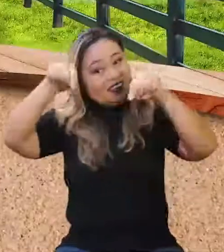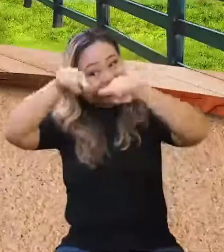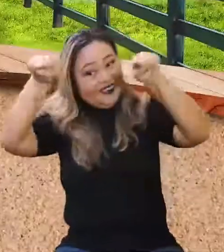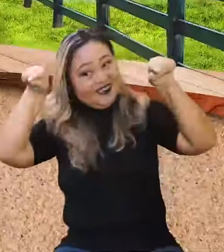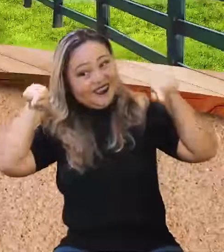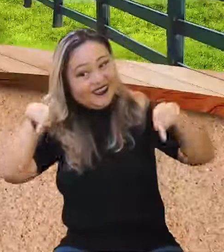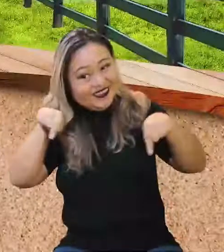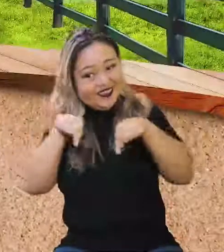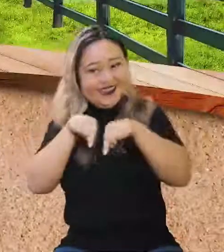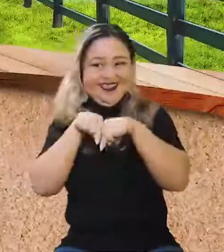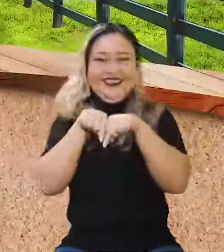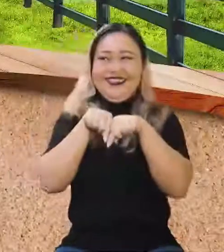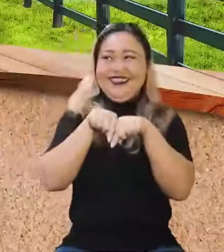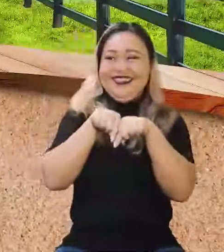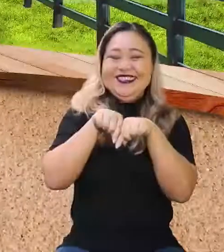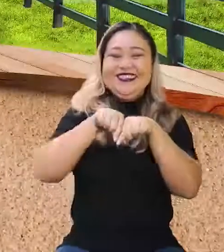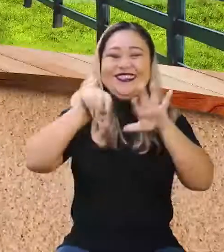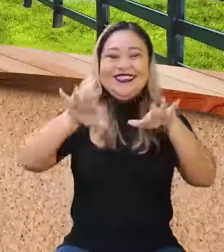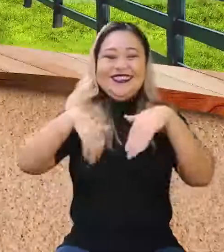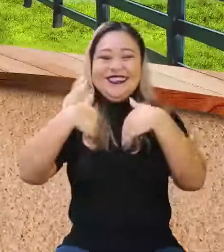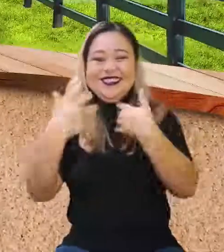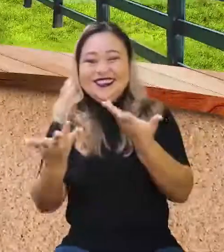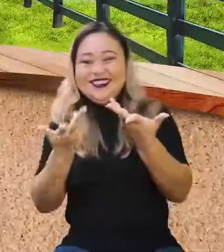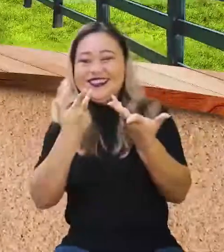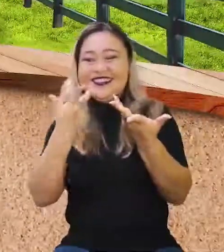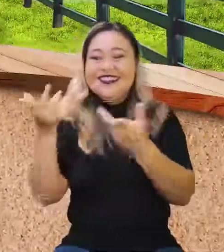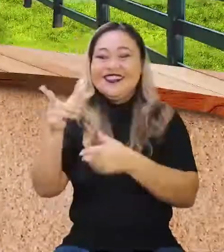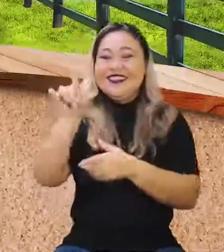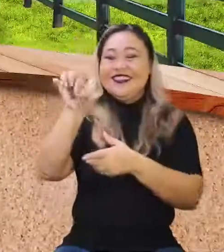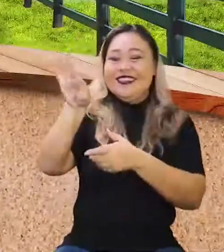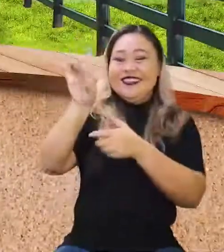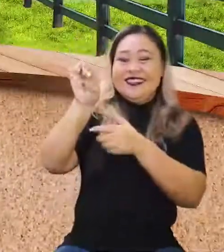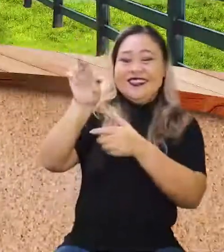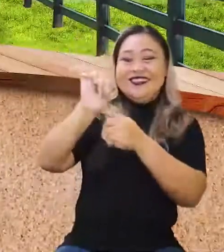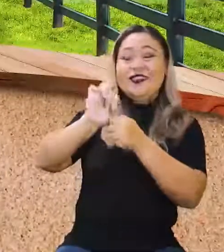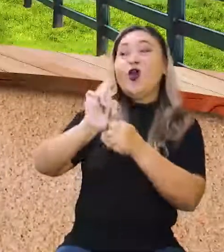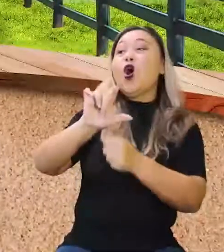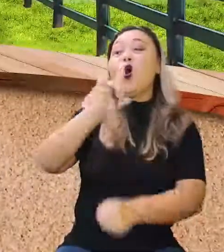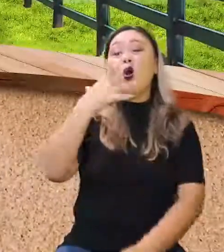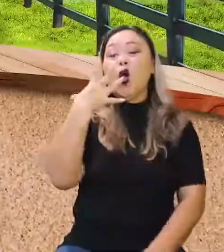esse espaço com o meu diretor!